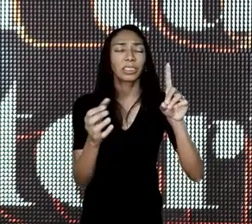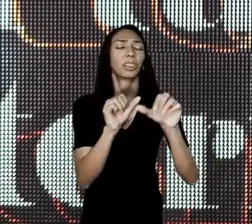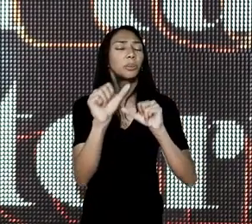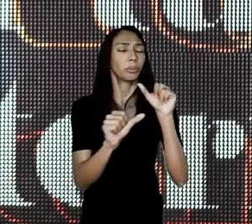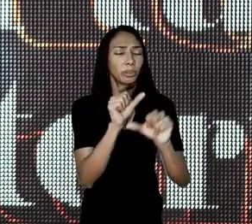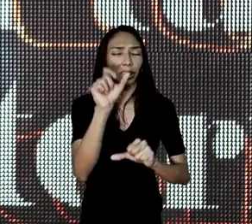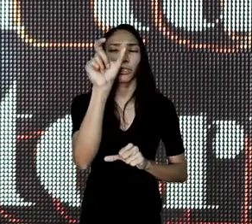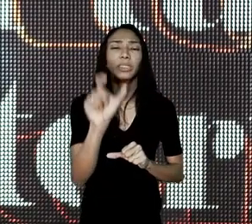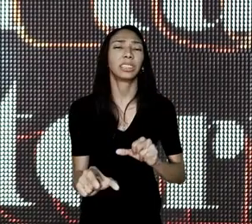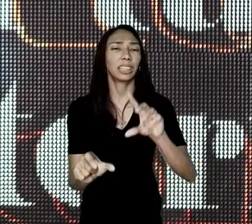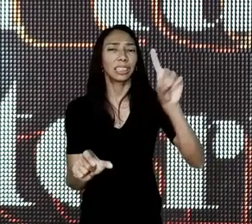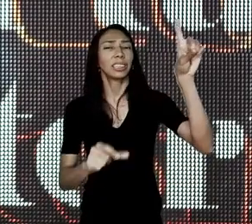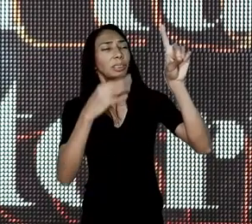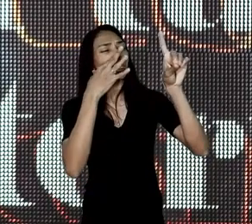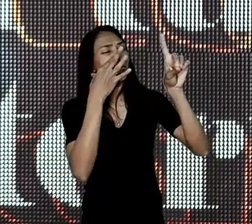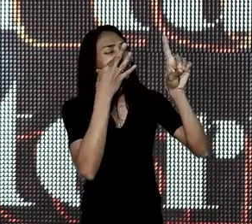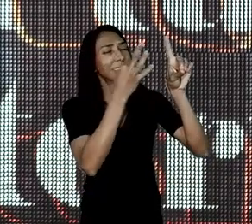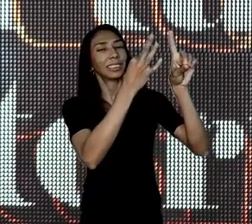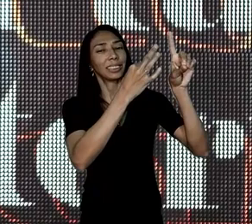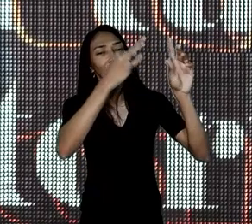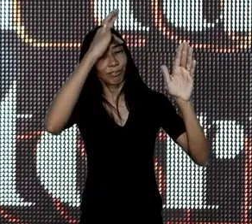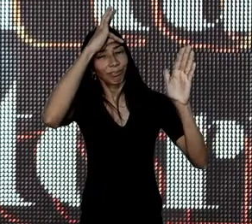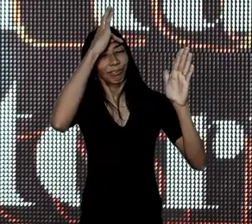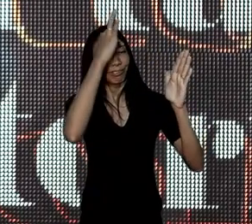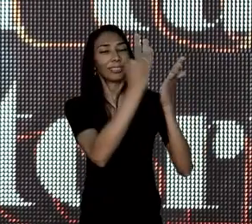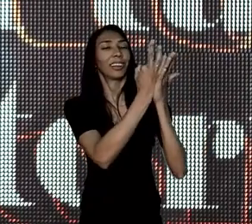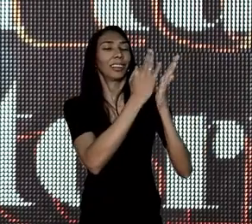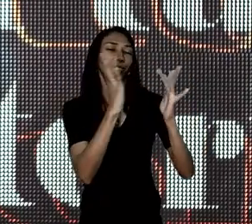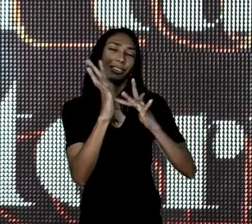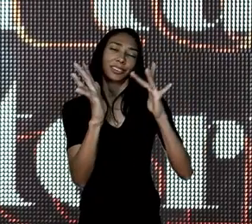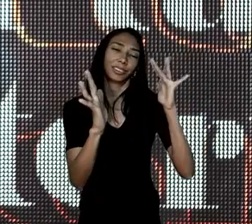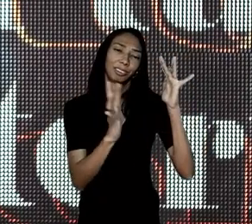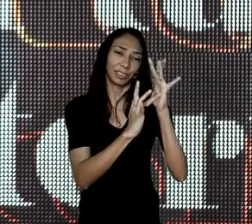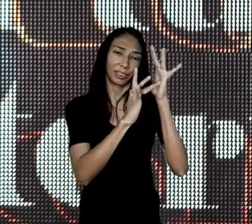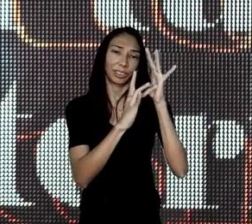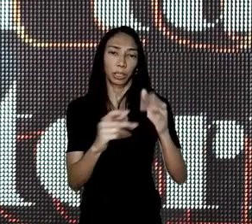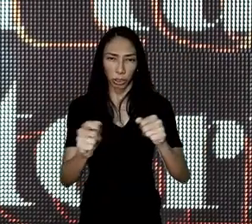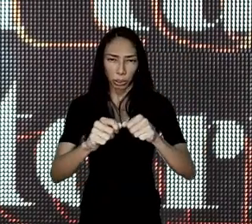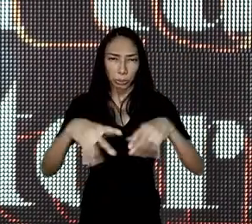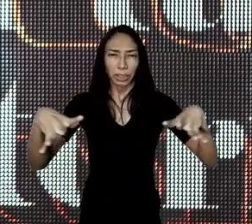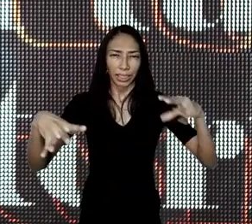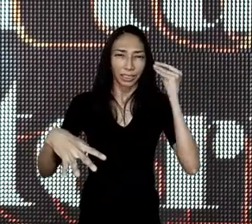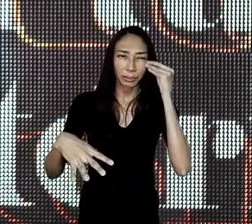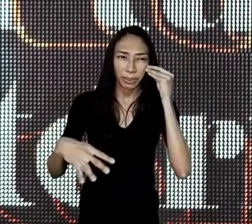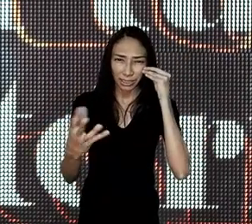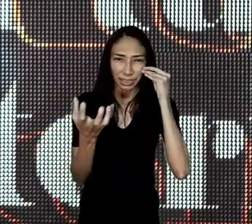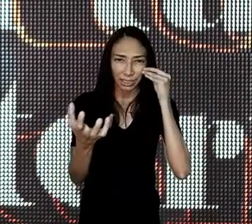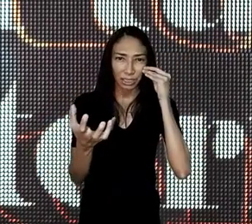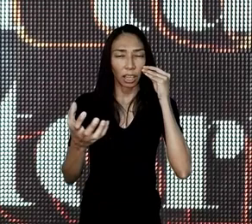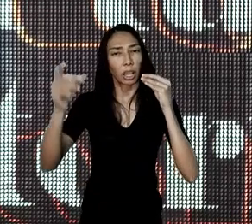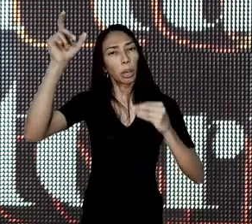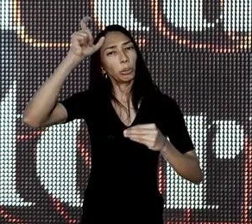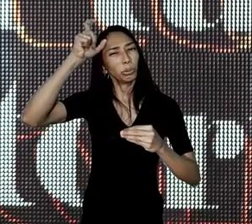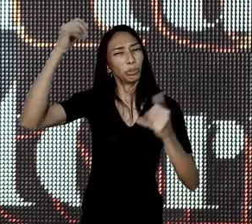para Ele, o autor e consumador da sua fé, Jesus. Para viver milagres, você vai precisar se livrar das